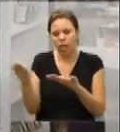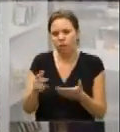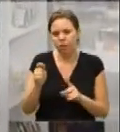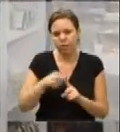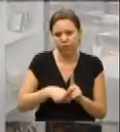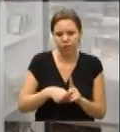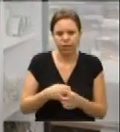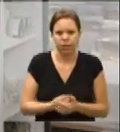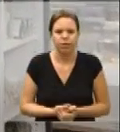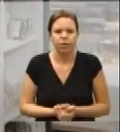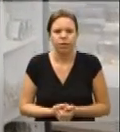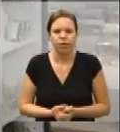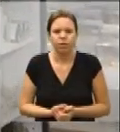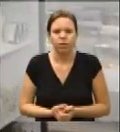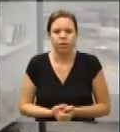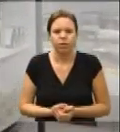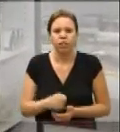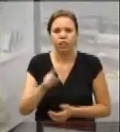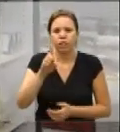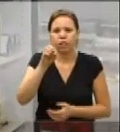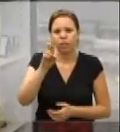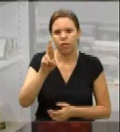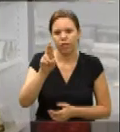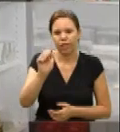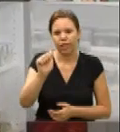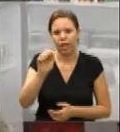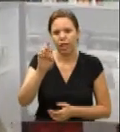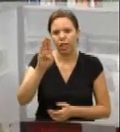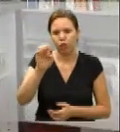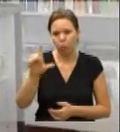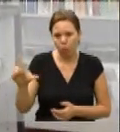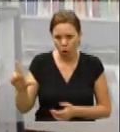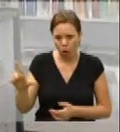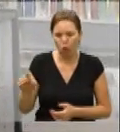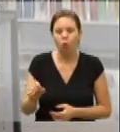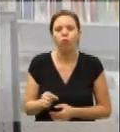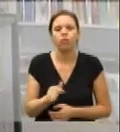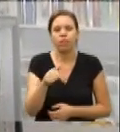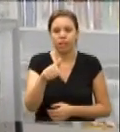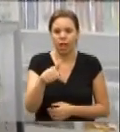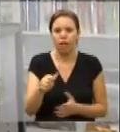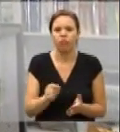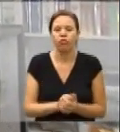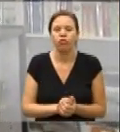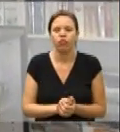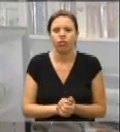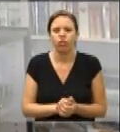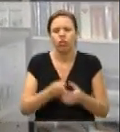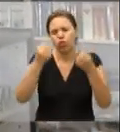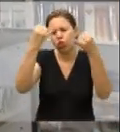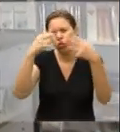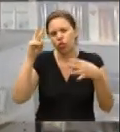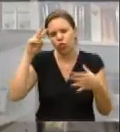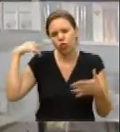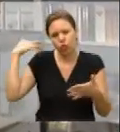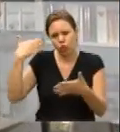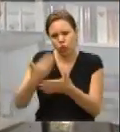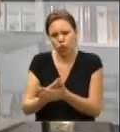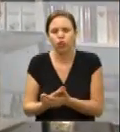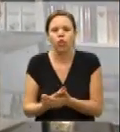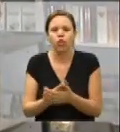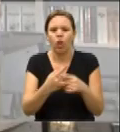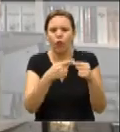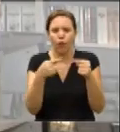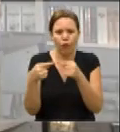mês o mangá do Dragon Ball Super, volume 7, que finalmente ele trata a história que vai começar o Torneio do Poder. Para